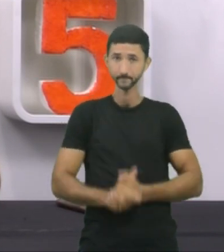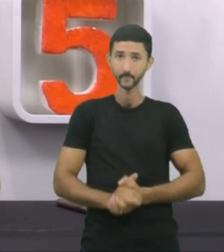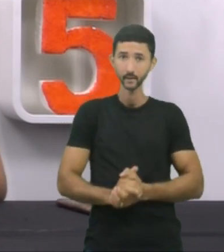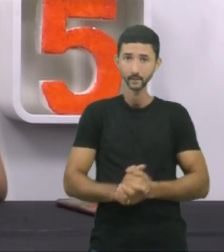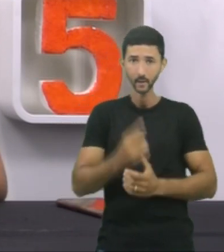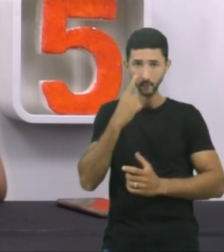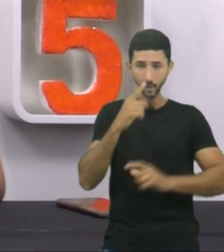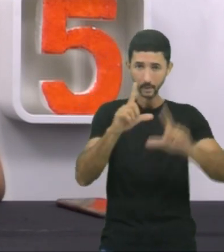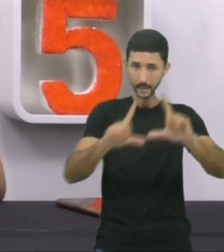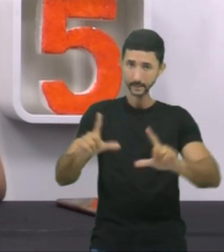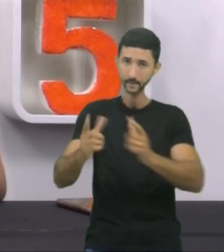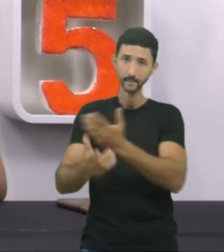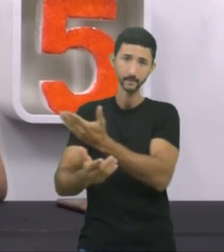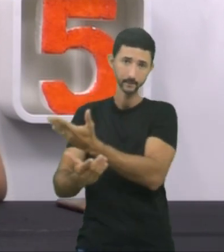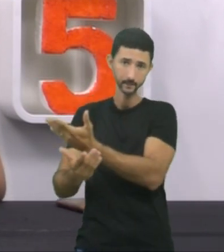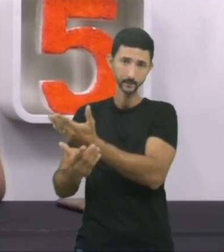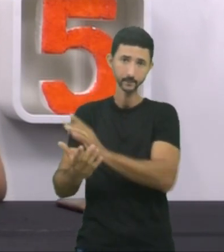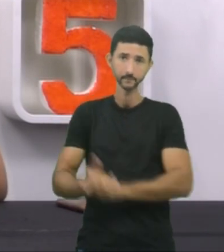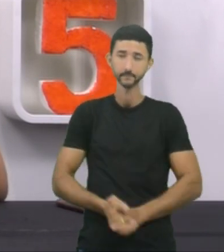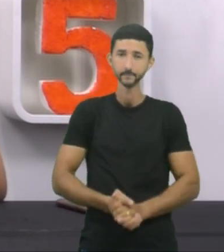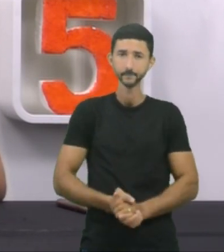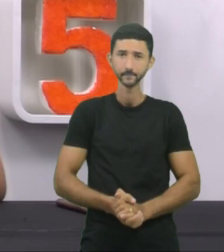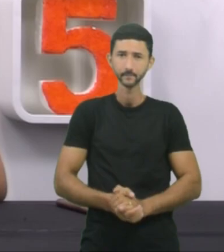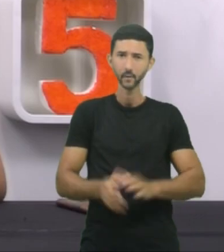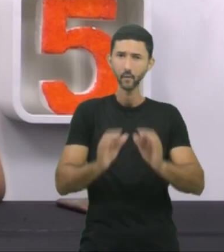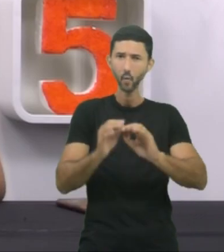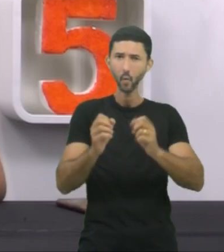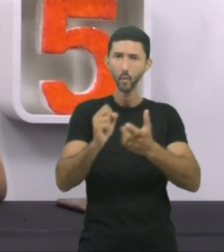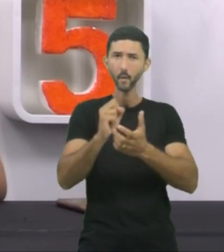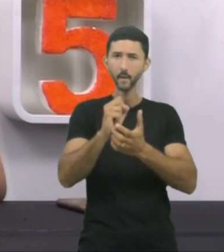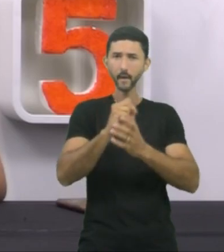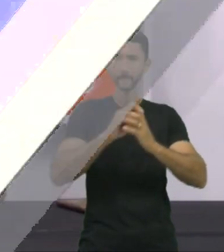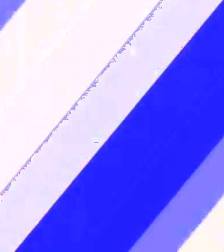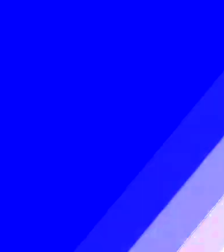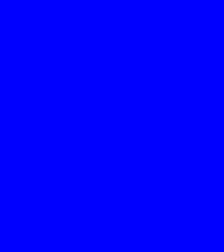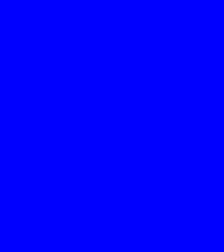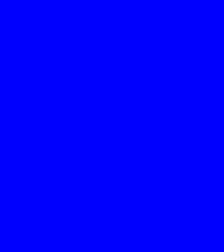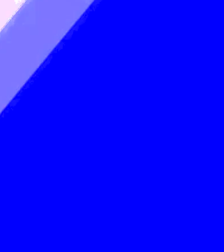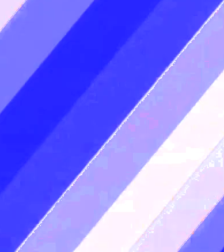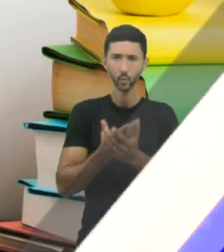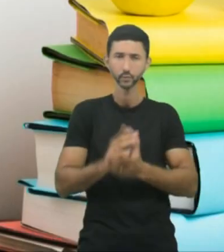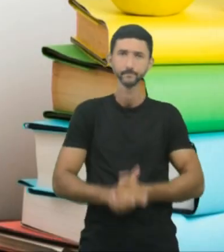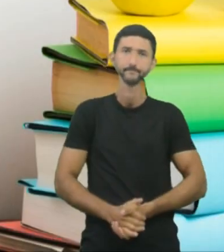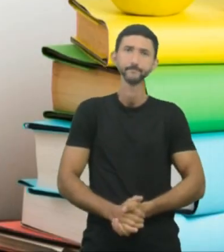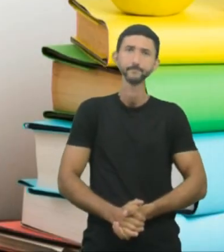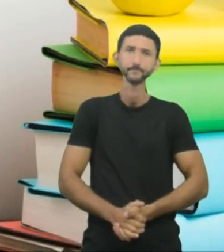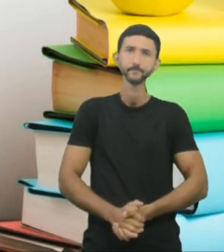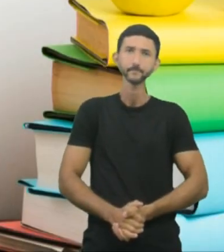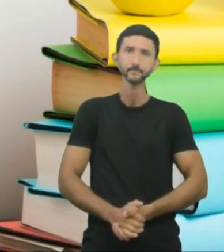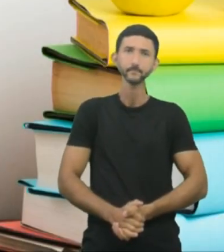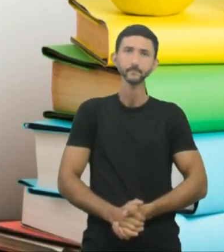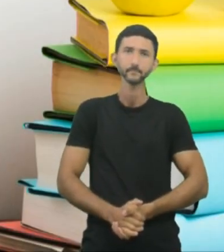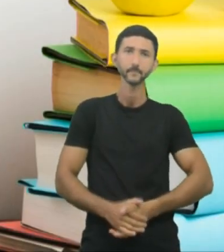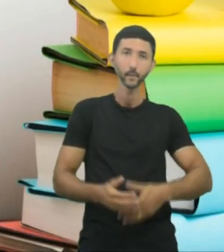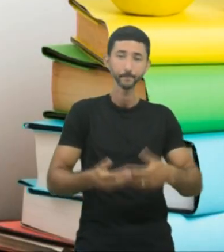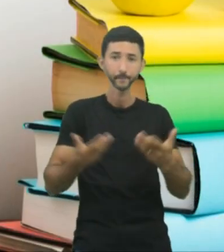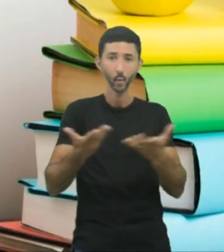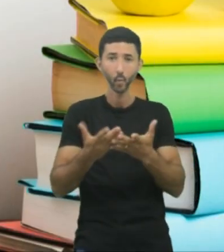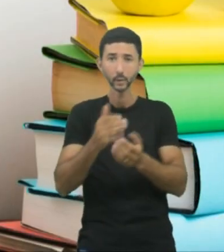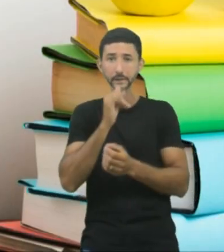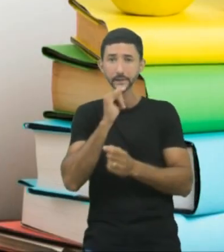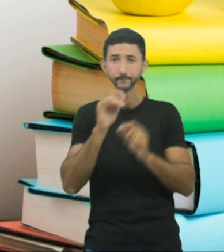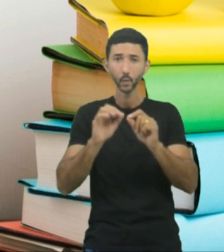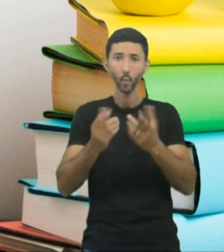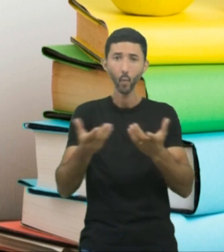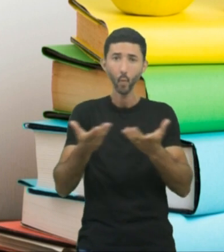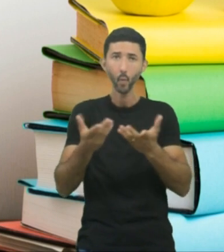Então, vamos aqui para a tela que eu vou apresentar para vocês as habilidades da aula de hoje. Então, hoje, a